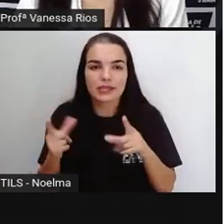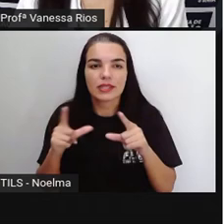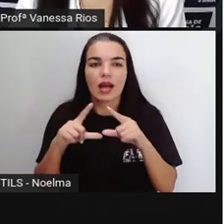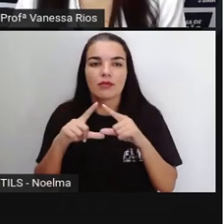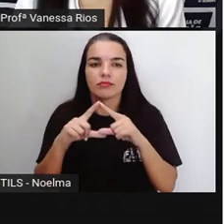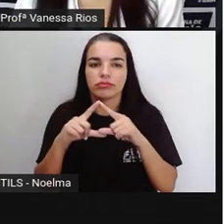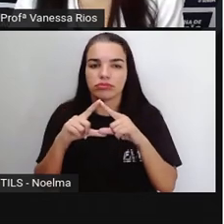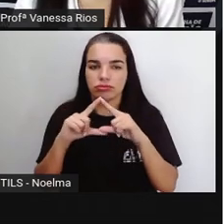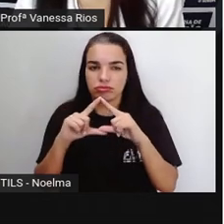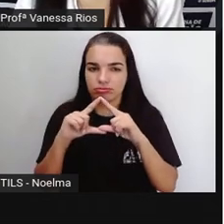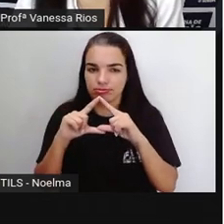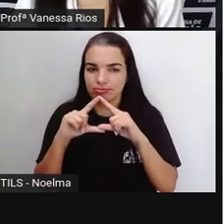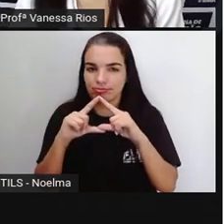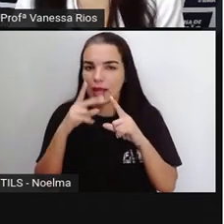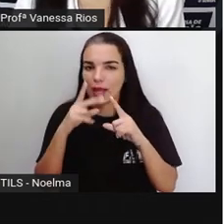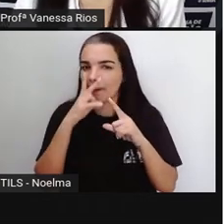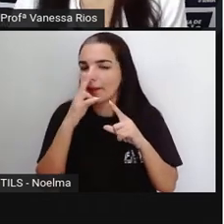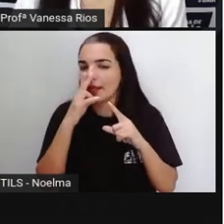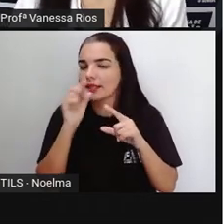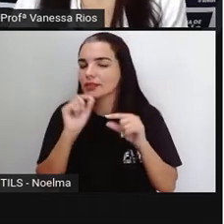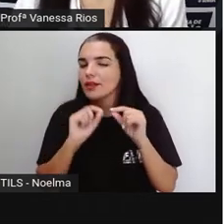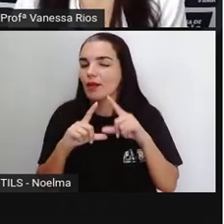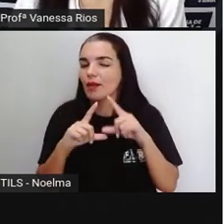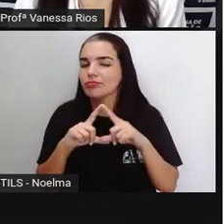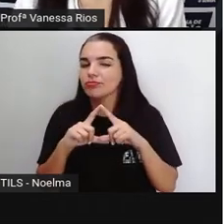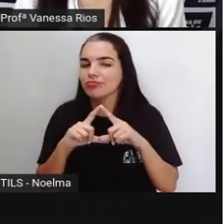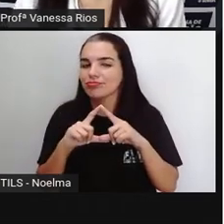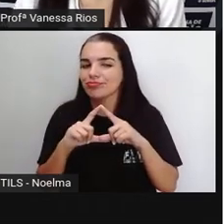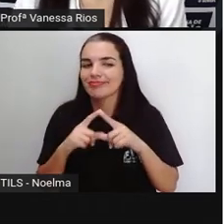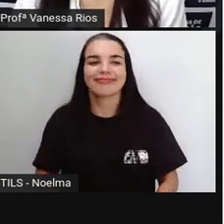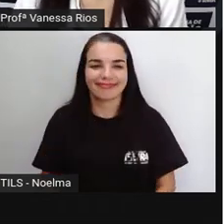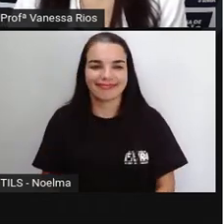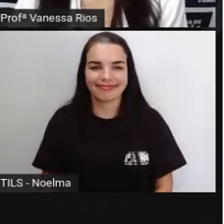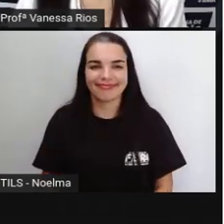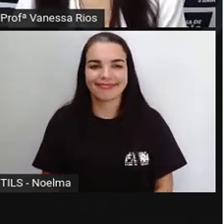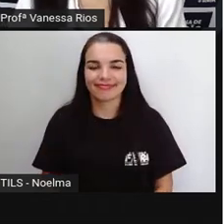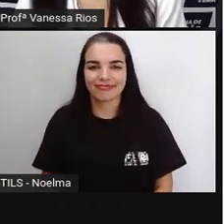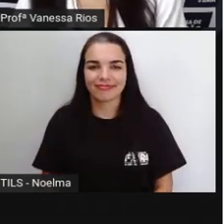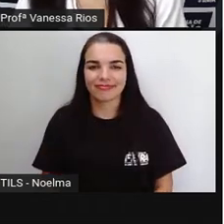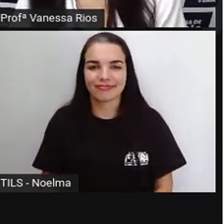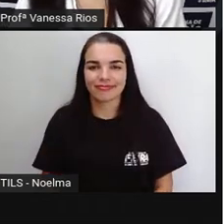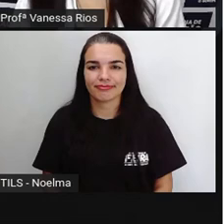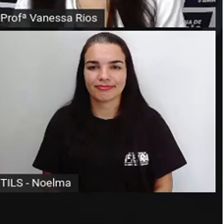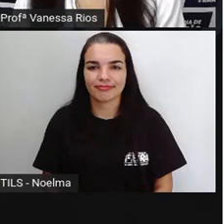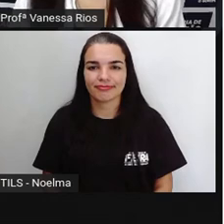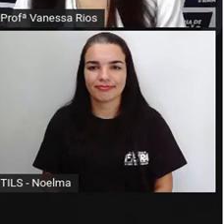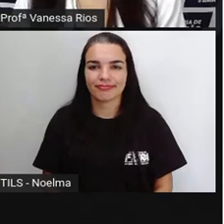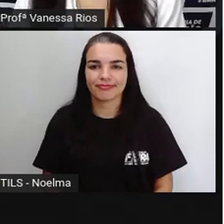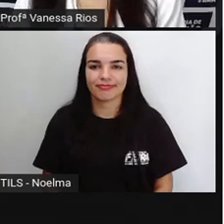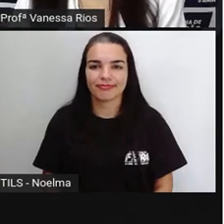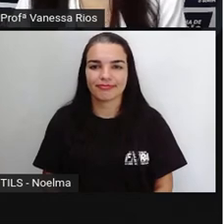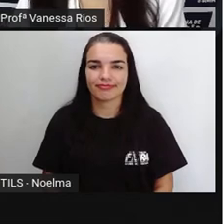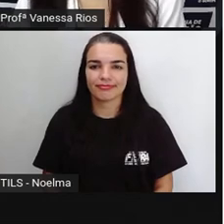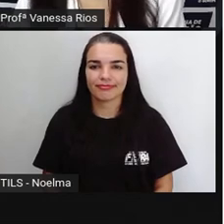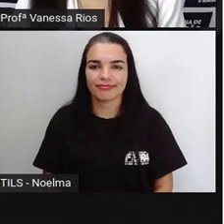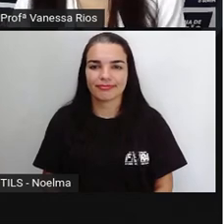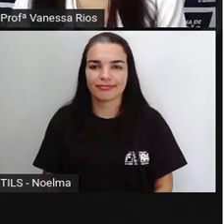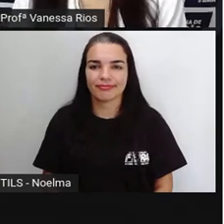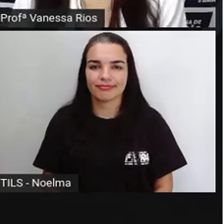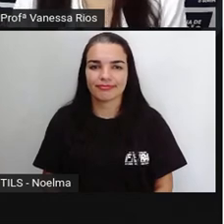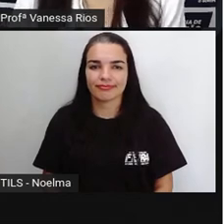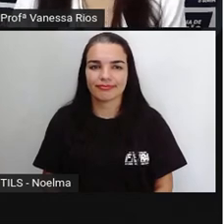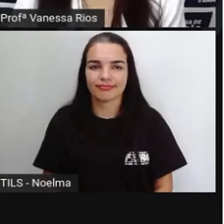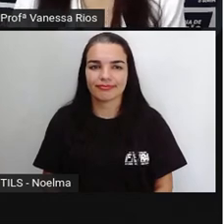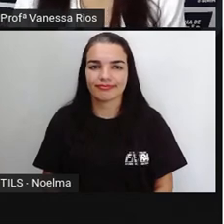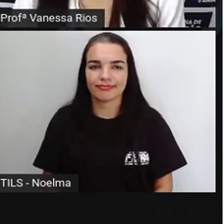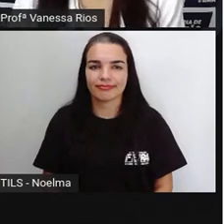mas a gente percebe a semelhança dessa imagem, né, na projeção aqui da imagem da figura bidimensional,